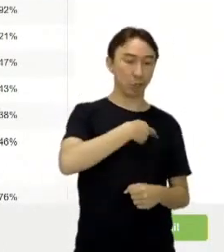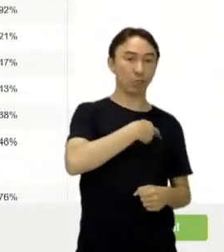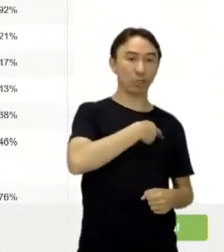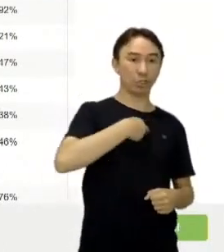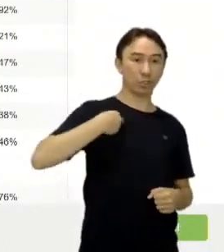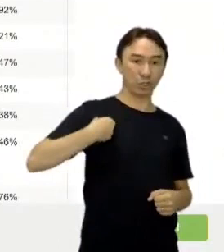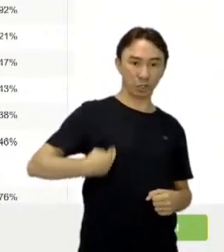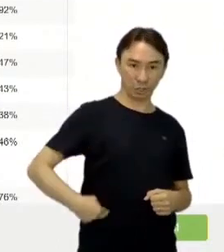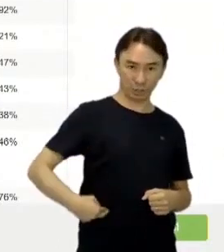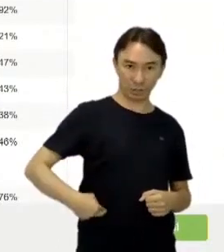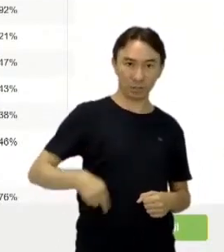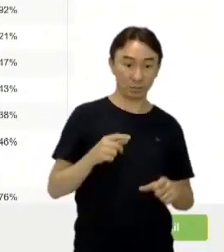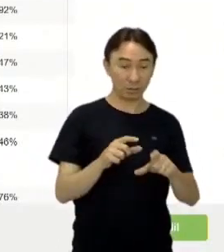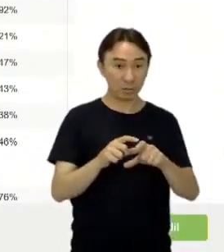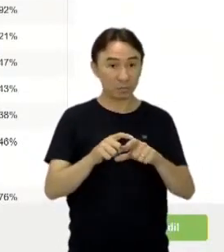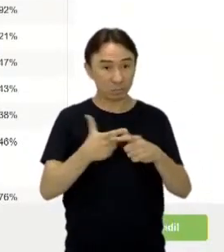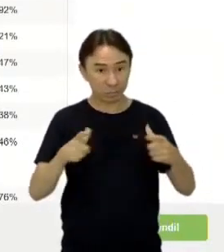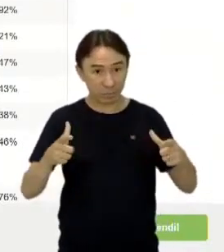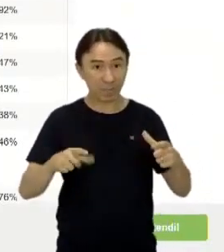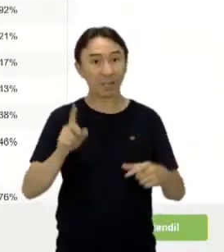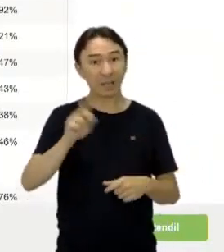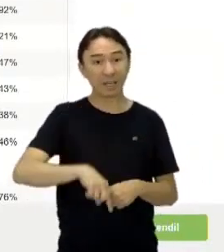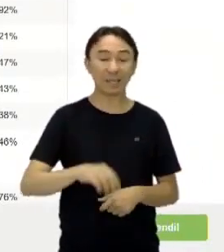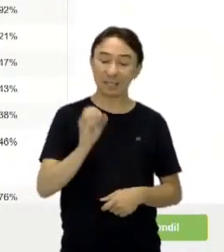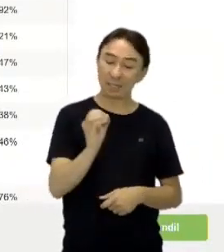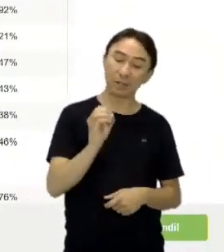crescimento vegetativo, está mostrando lá, de